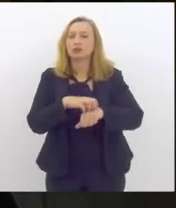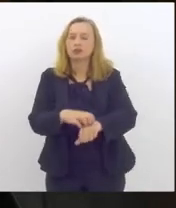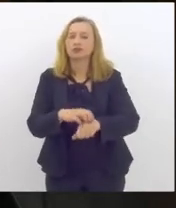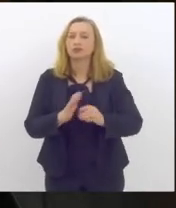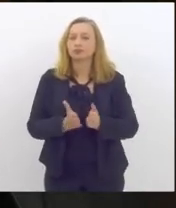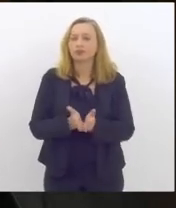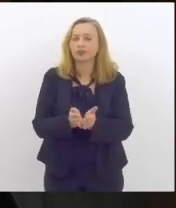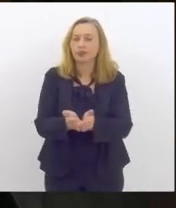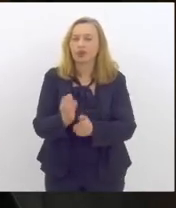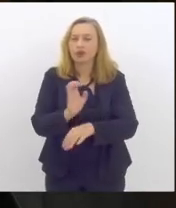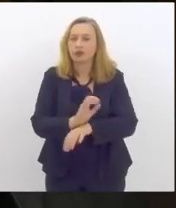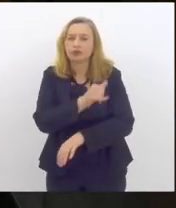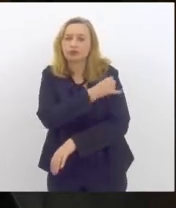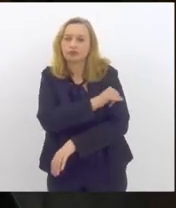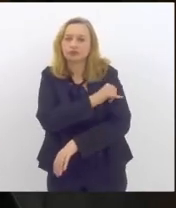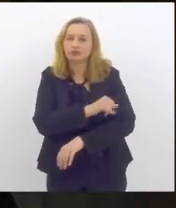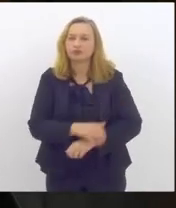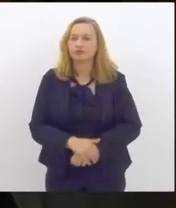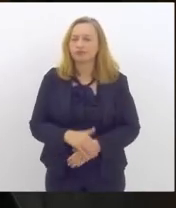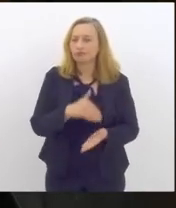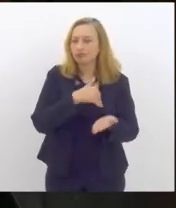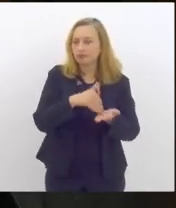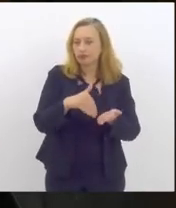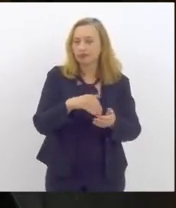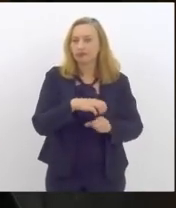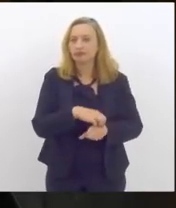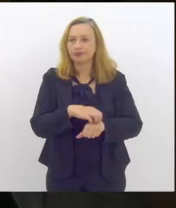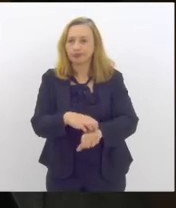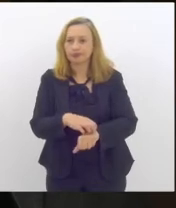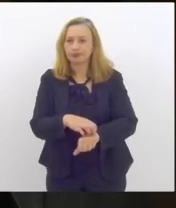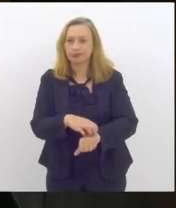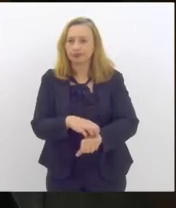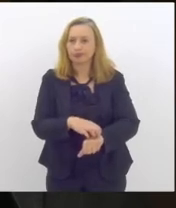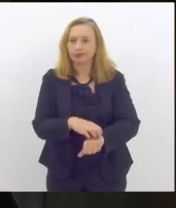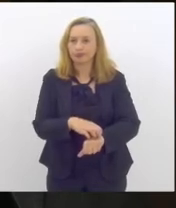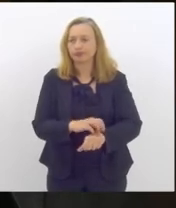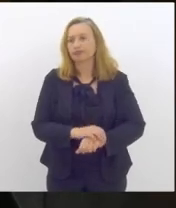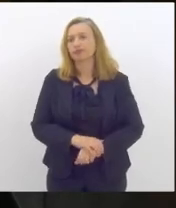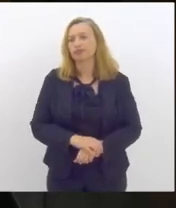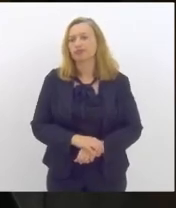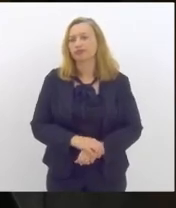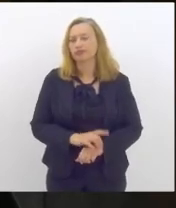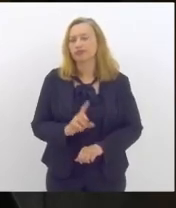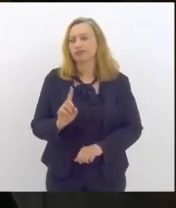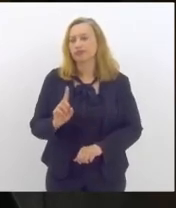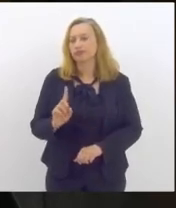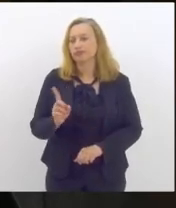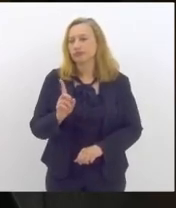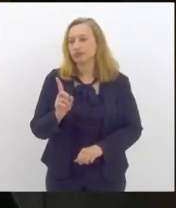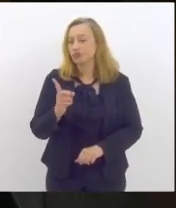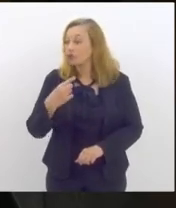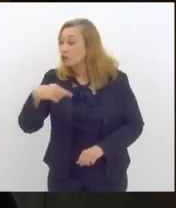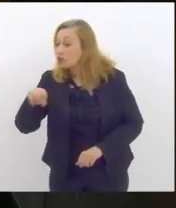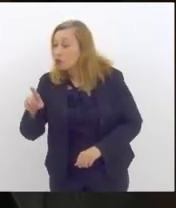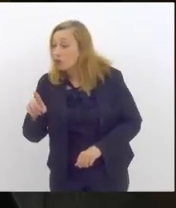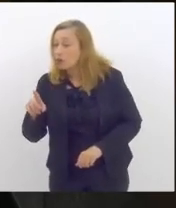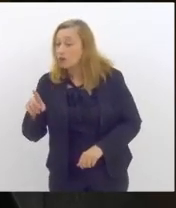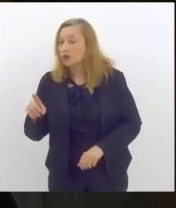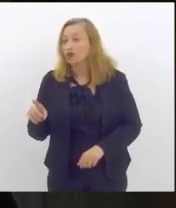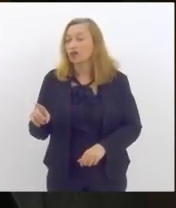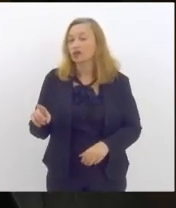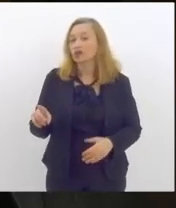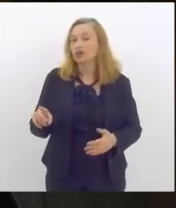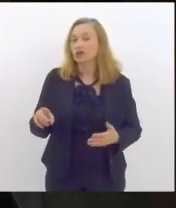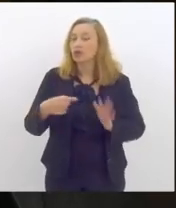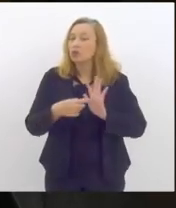transporte de barco no estado do Rio de Janeiro e um secretário de transporte sequer apareceu sequer deu o ar